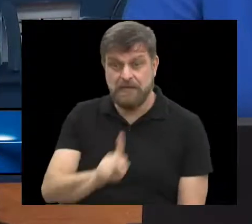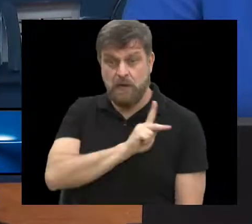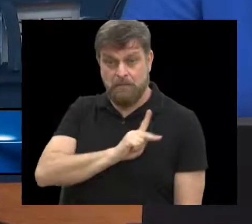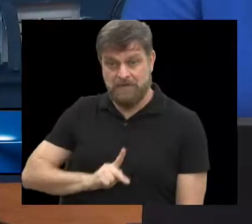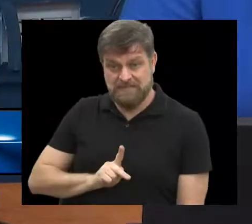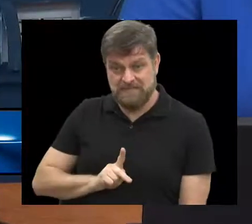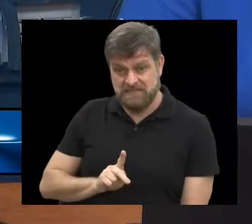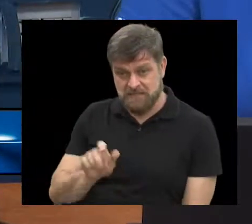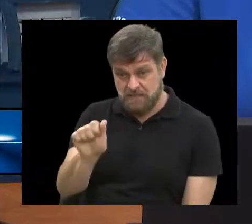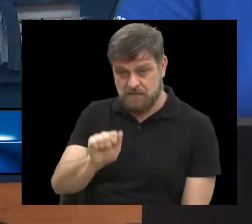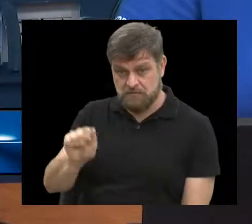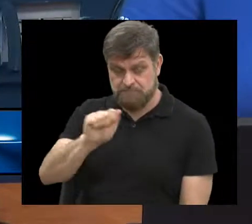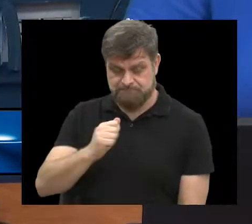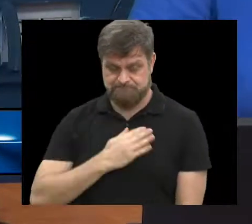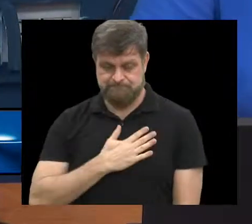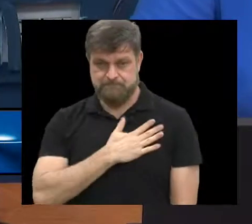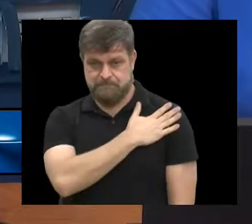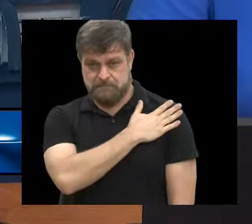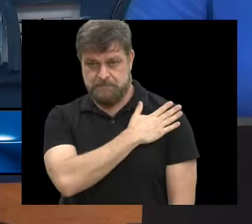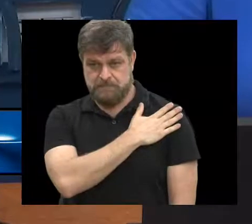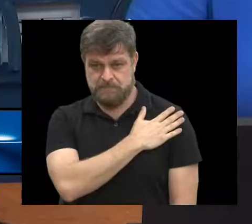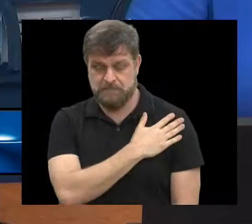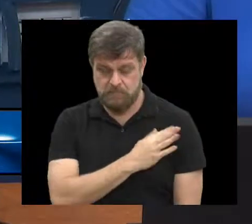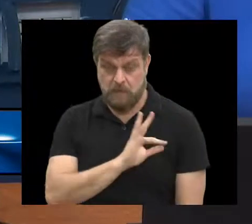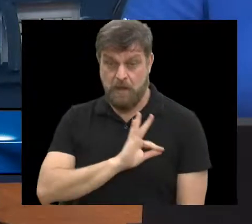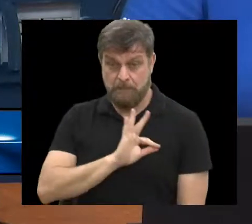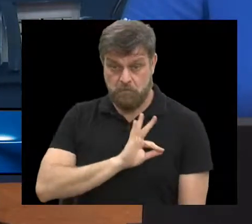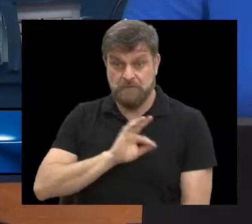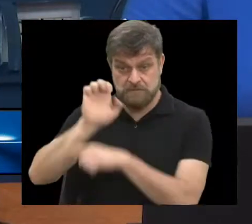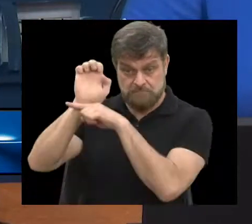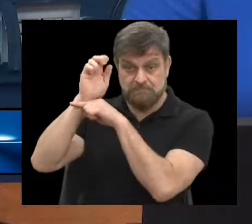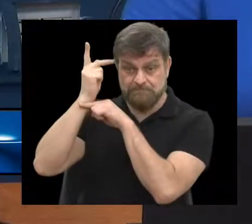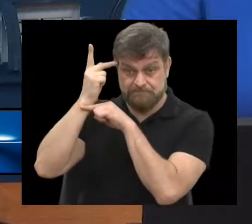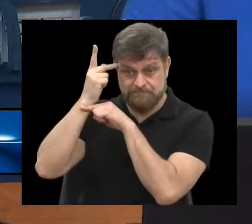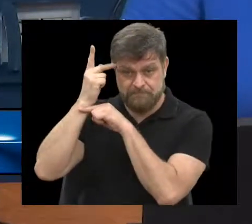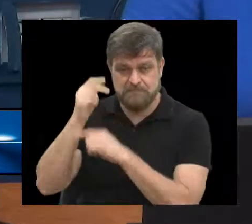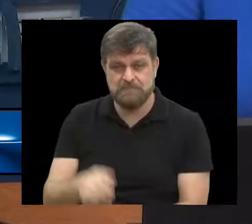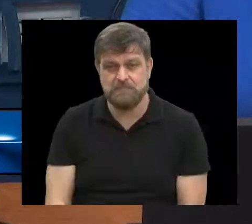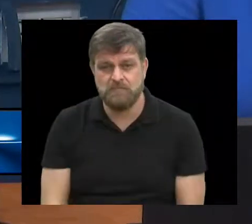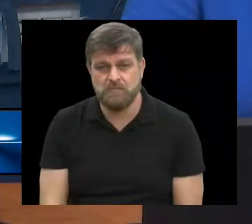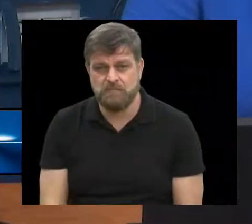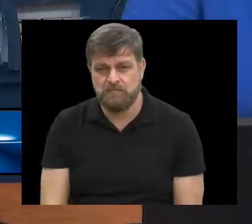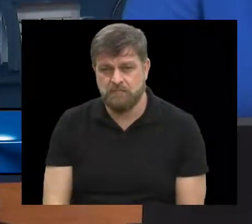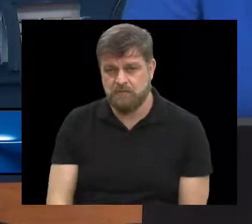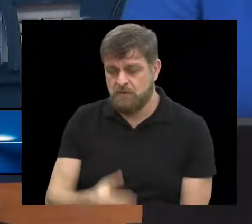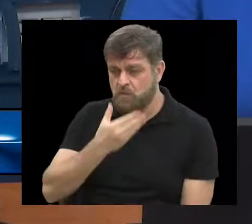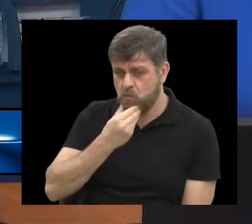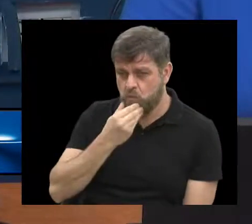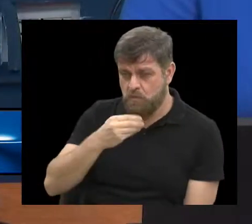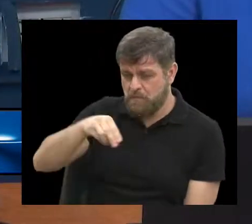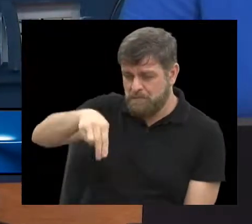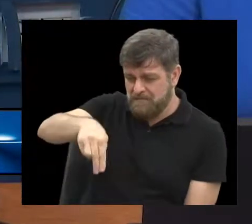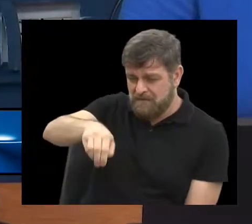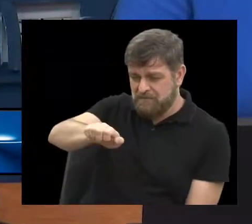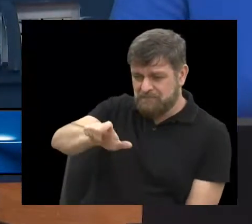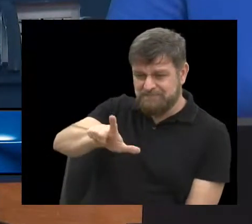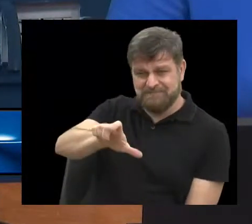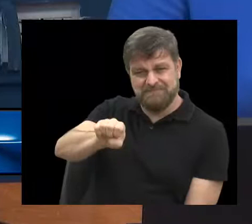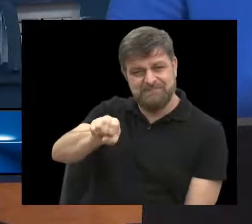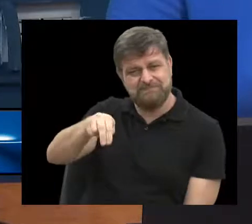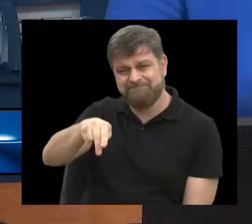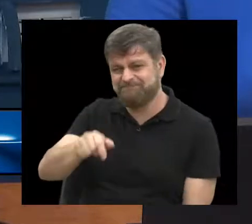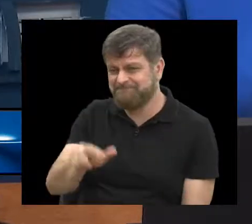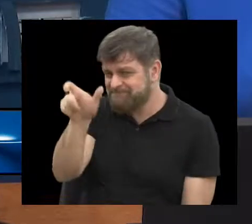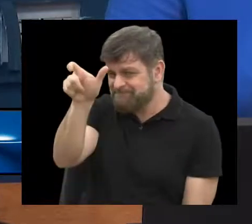Associação de Subtenentes e Sargentos da Polícia Militar do Estado de São Paulo. Seu Nelson também é uma pessoa que eu